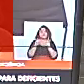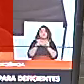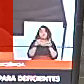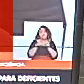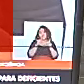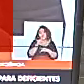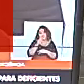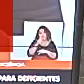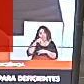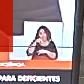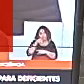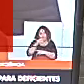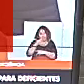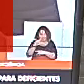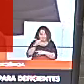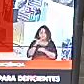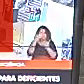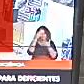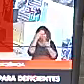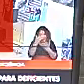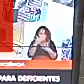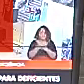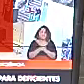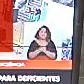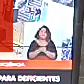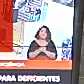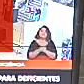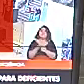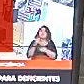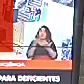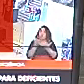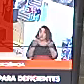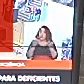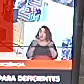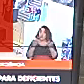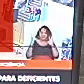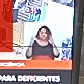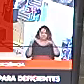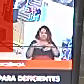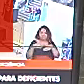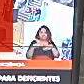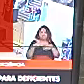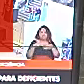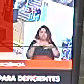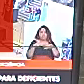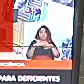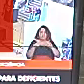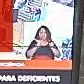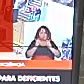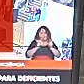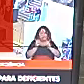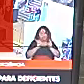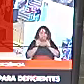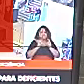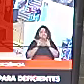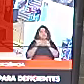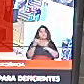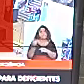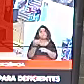levantar aqui a importância desse encontro, né, como já foi falado pelos que me antecederam,